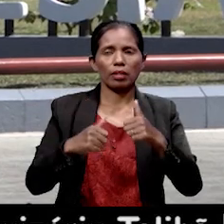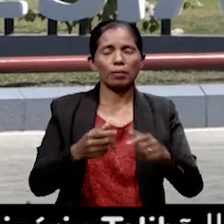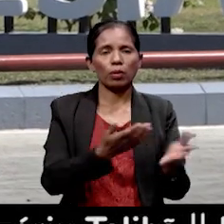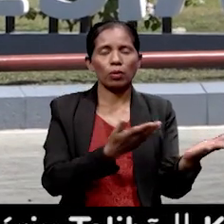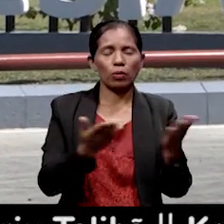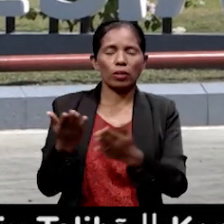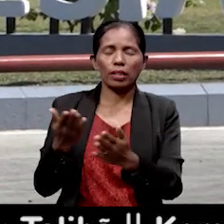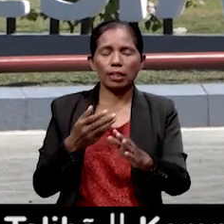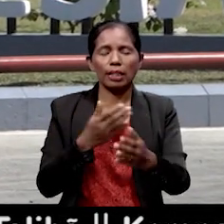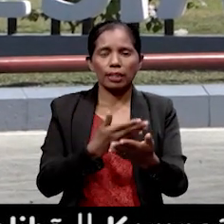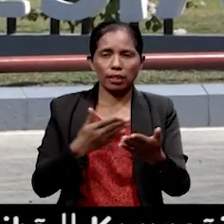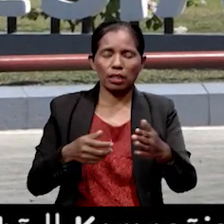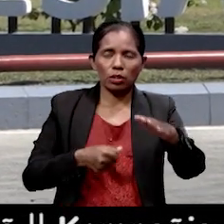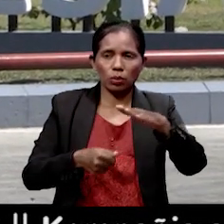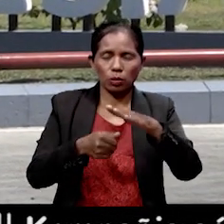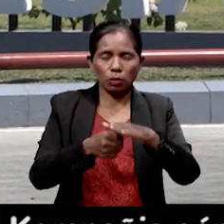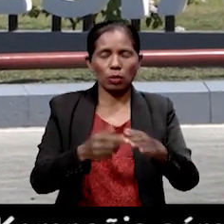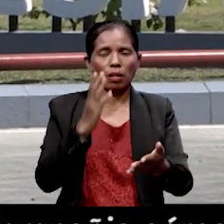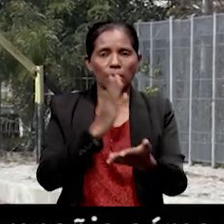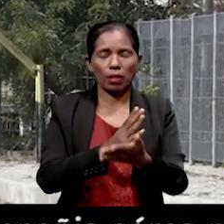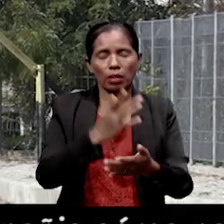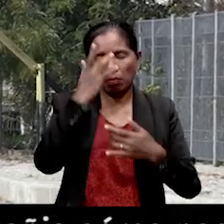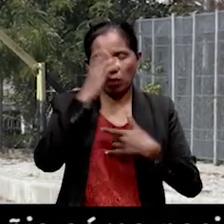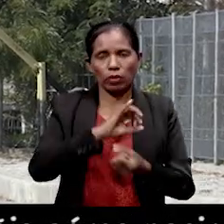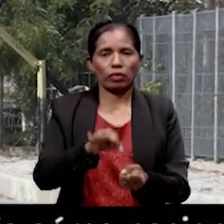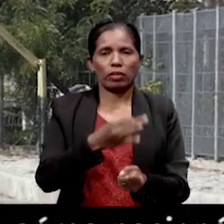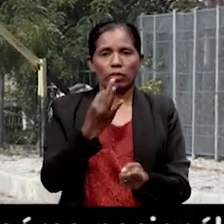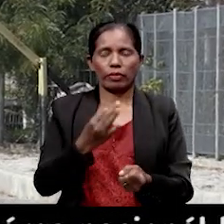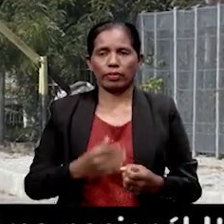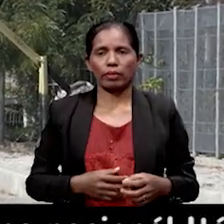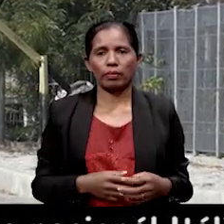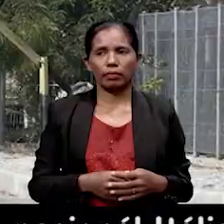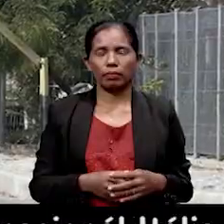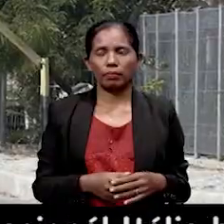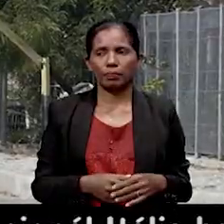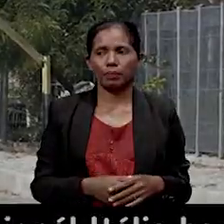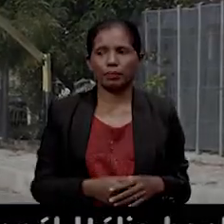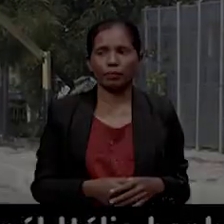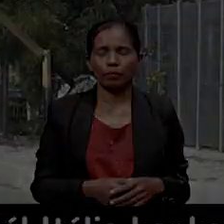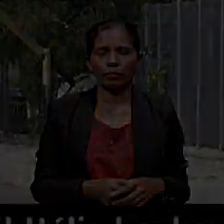no mos halo prevensaun ba surtu COVID-19. Napoleon Xavier Clementino Maya, GMN.